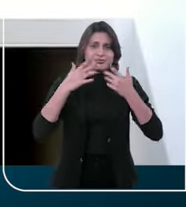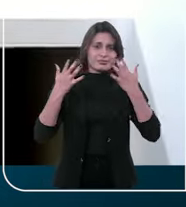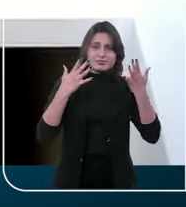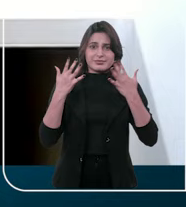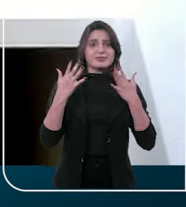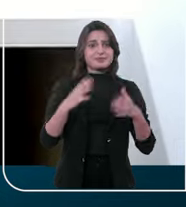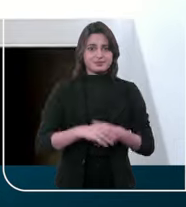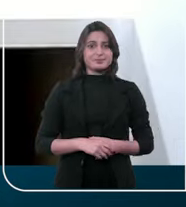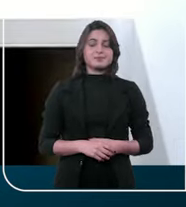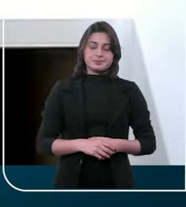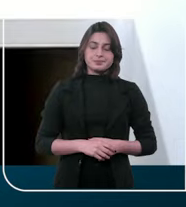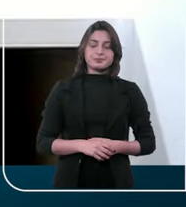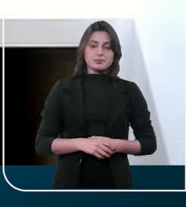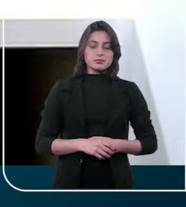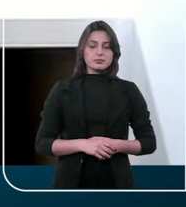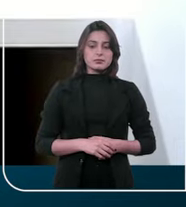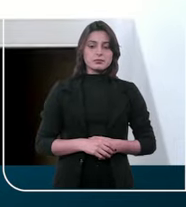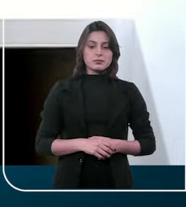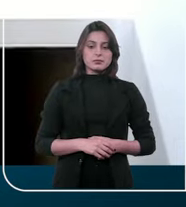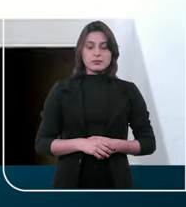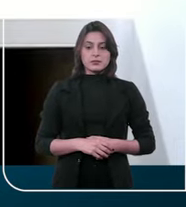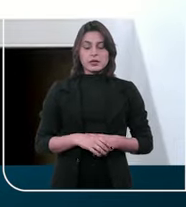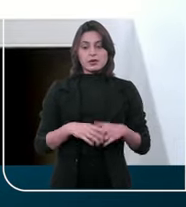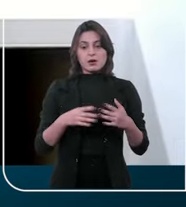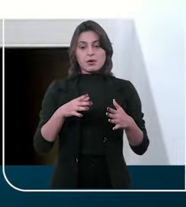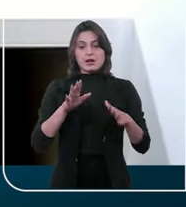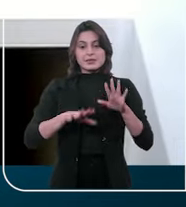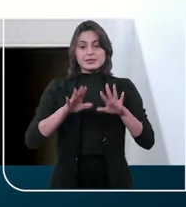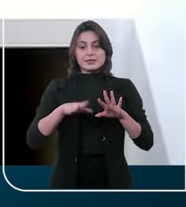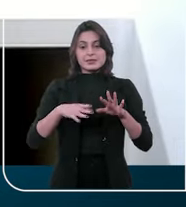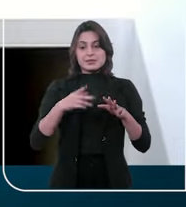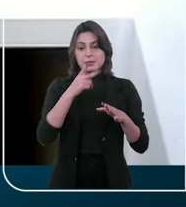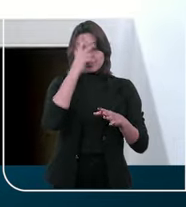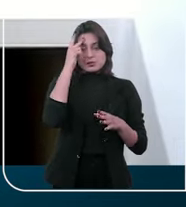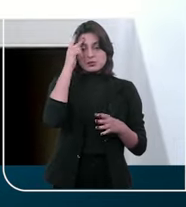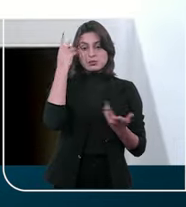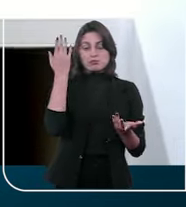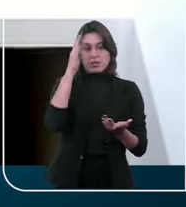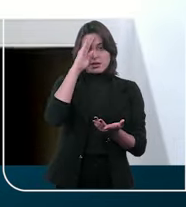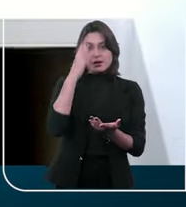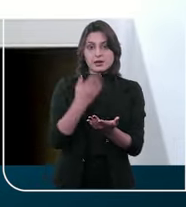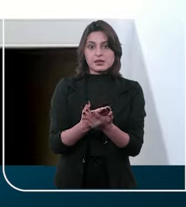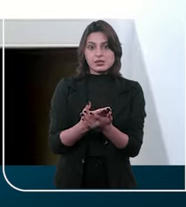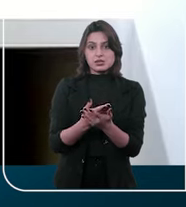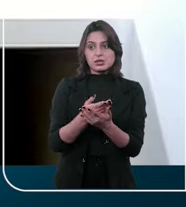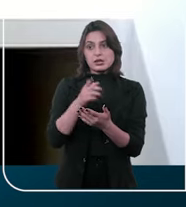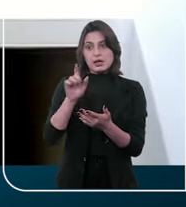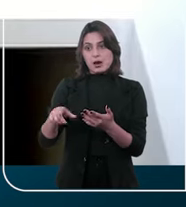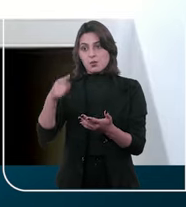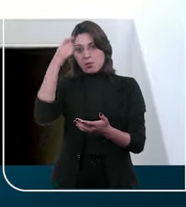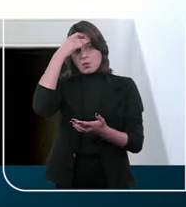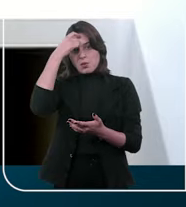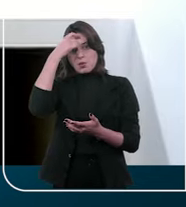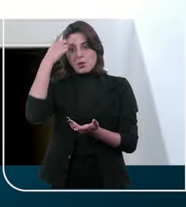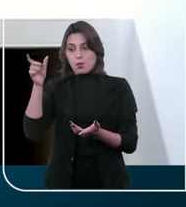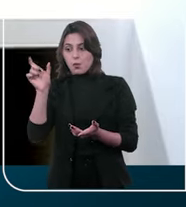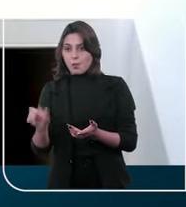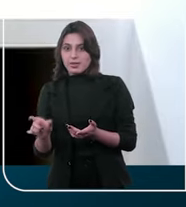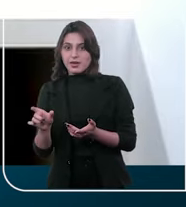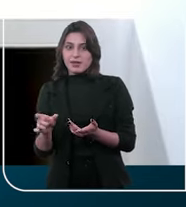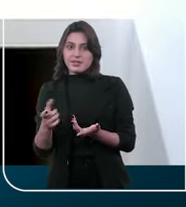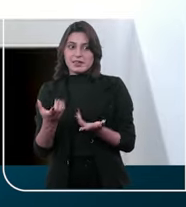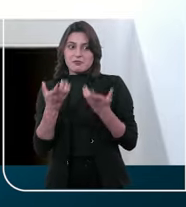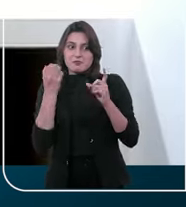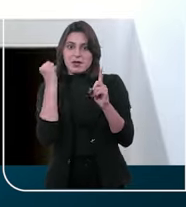em que ele acredita sinceramente que não vai acontecer o resultado, caracterizando, portanto, a culpa consciente. Eu entendo que essa alteração do Código de Trânsito, promovendo uma nova